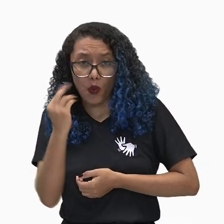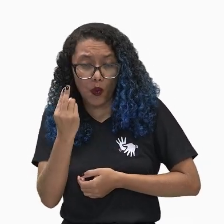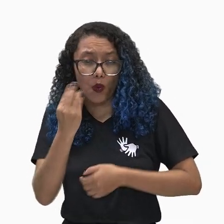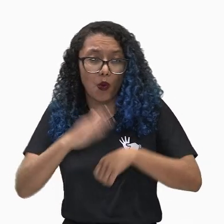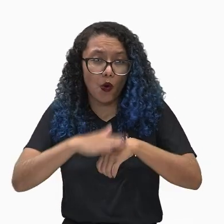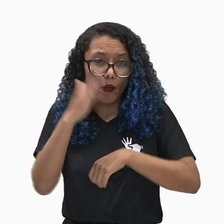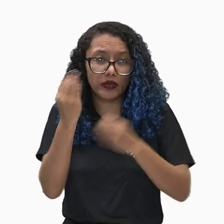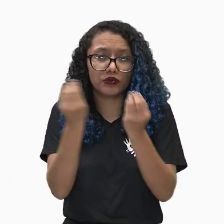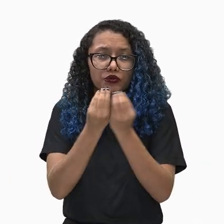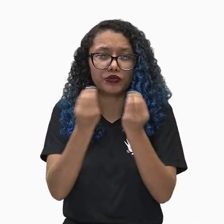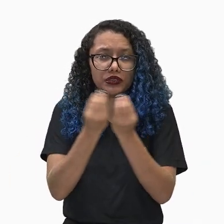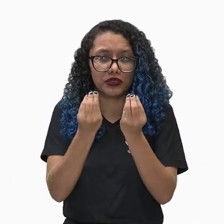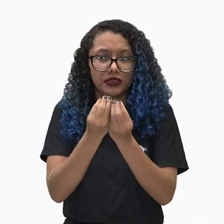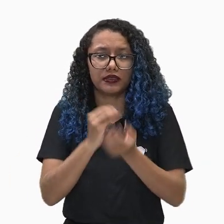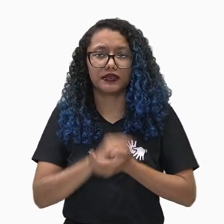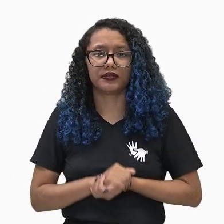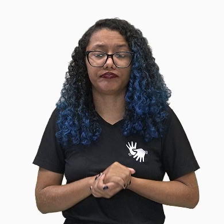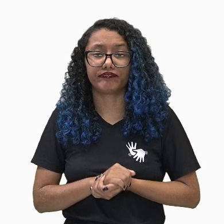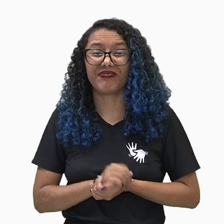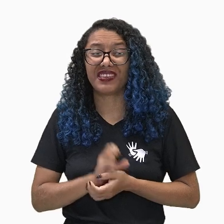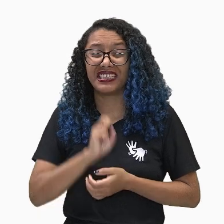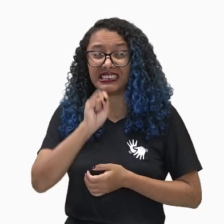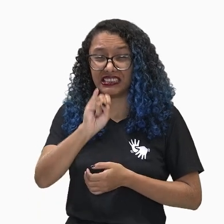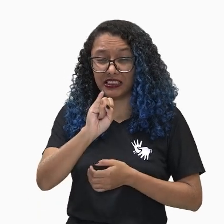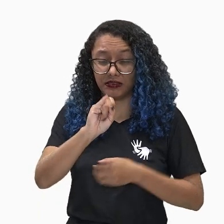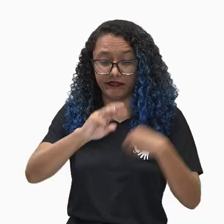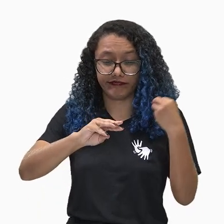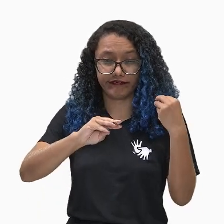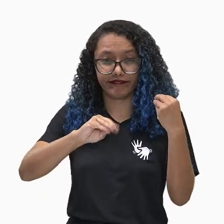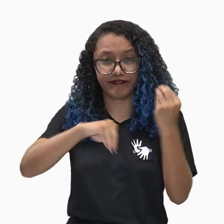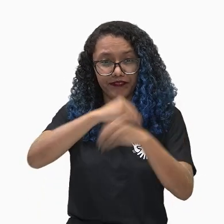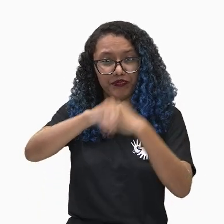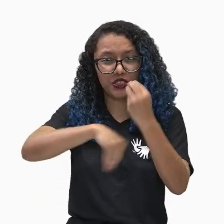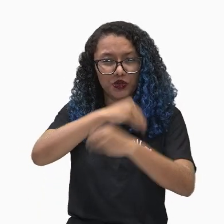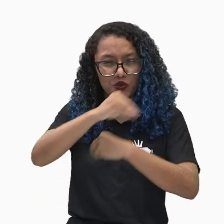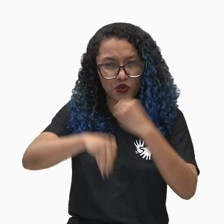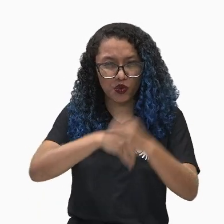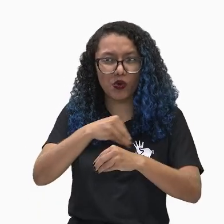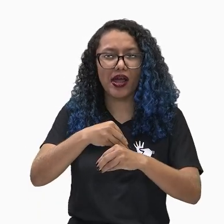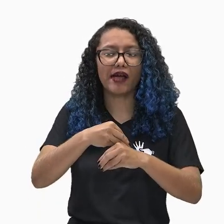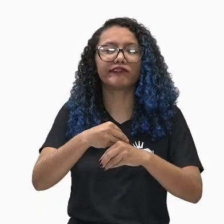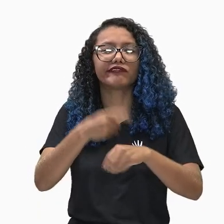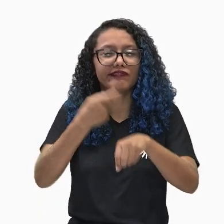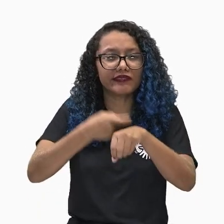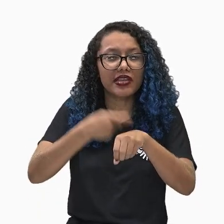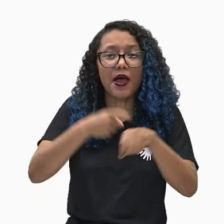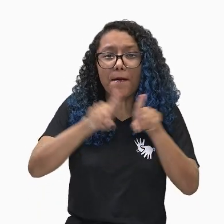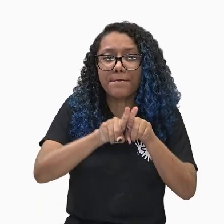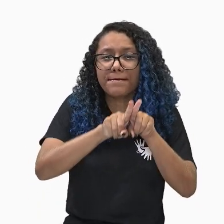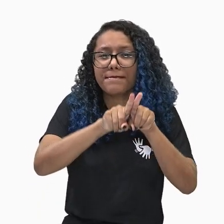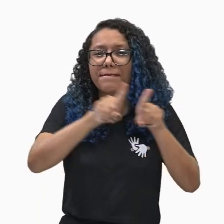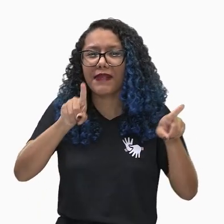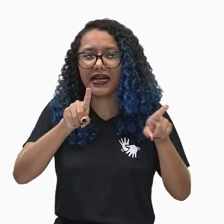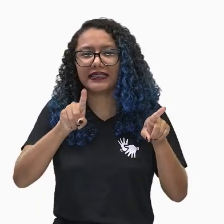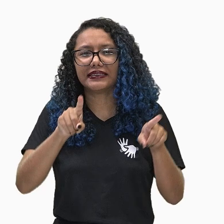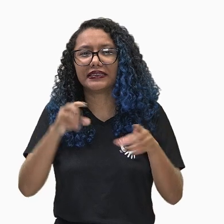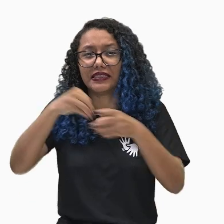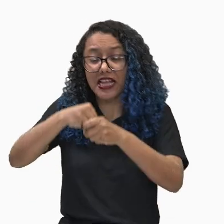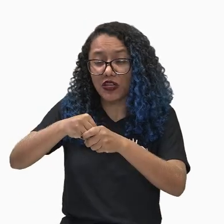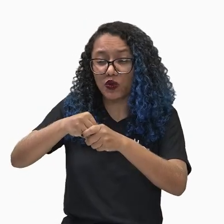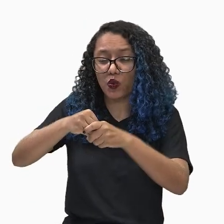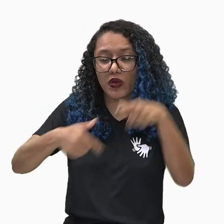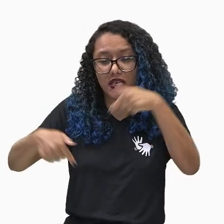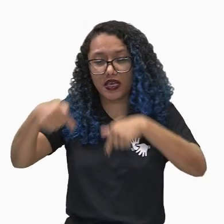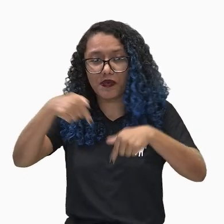que são fisicamente misturadas, mas quimicamente permanecem separadas. Então, quais são